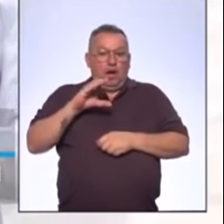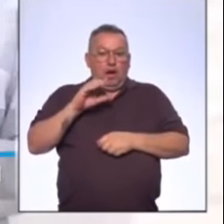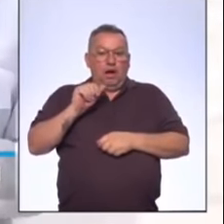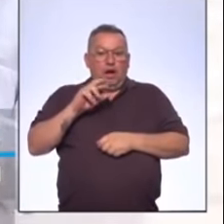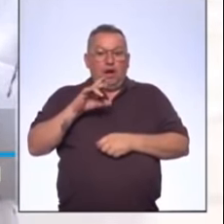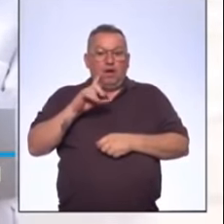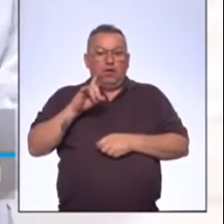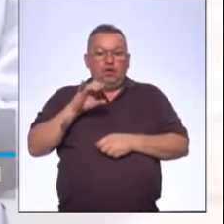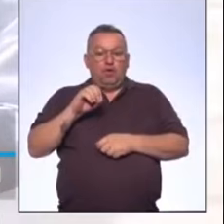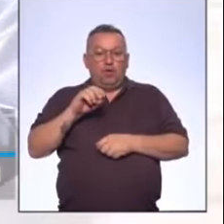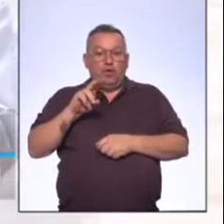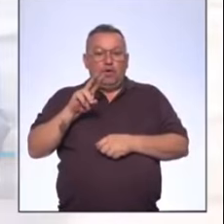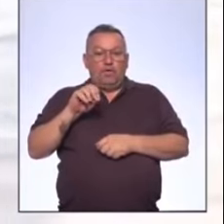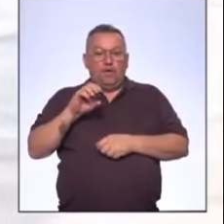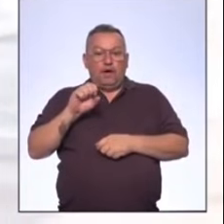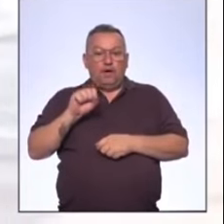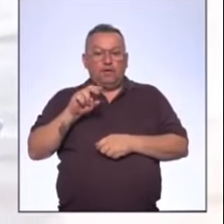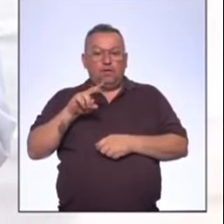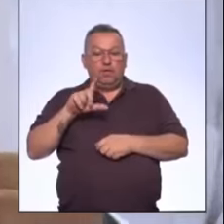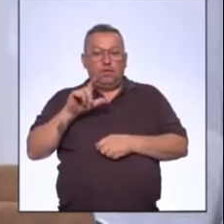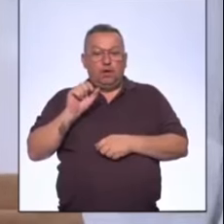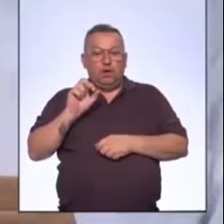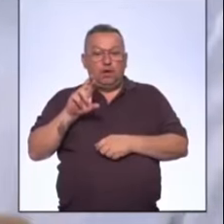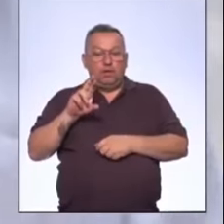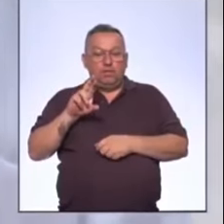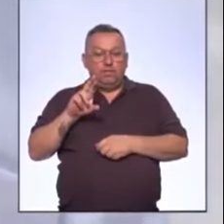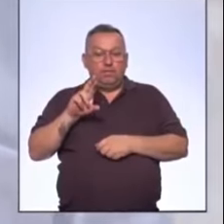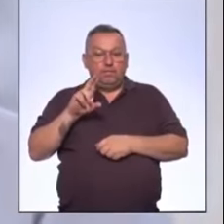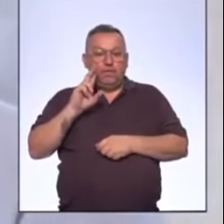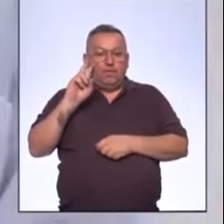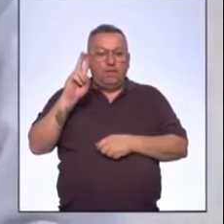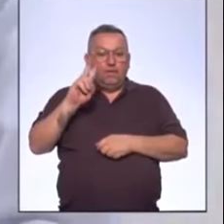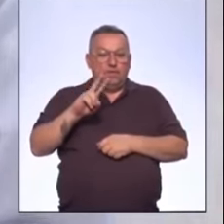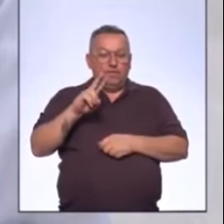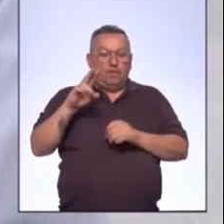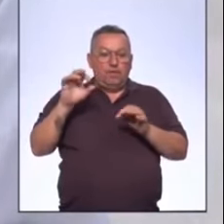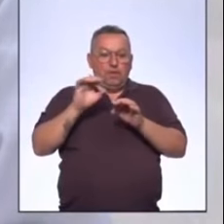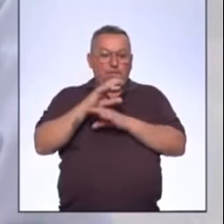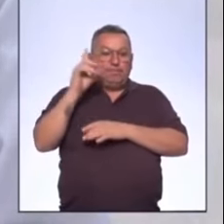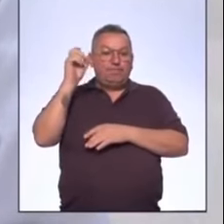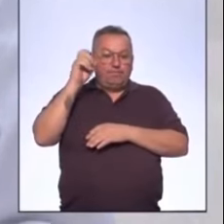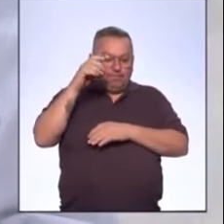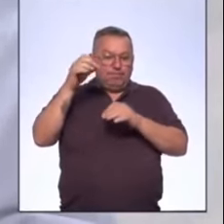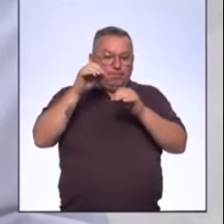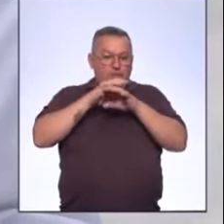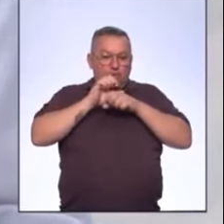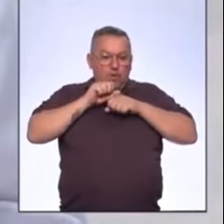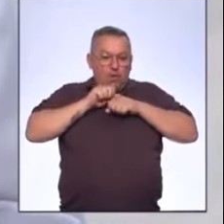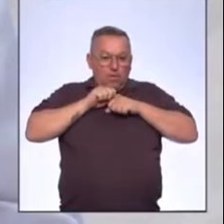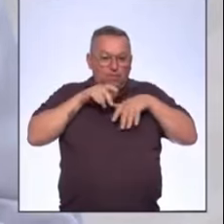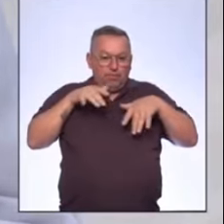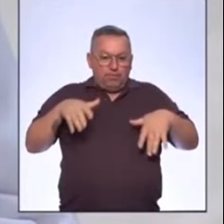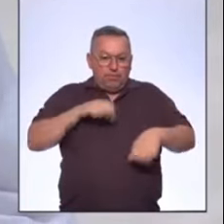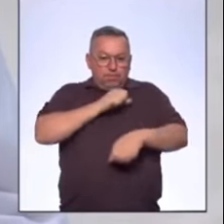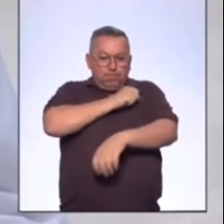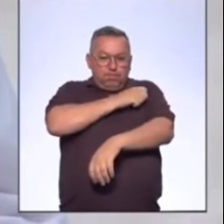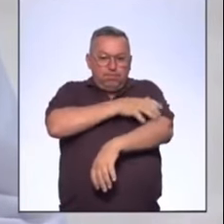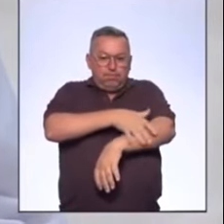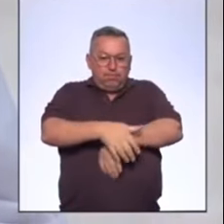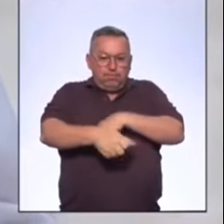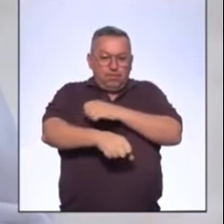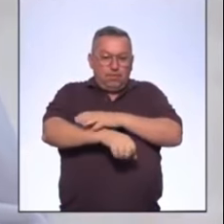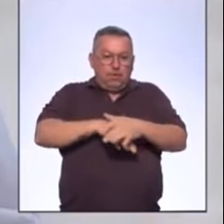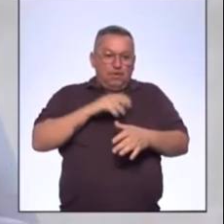cardiovascular. Tá bom? O sistema cardiovascular, olha como ele é complexo. Tá? Ó, você pode ver aqui que eu tenho